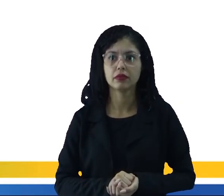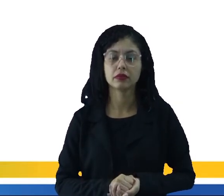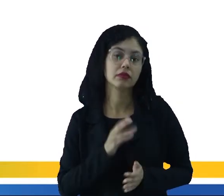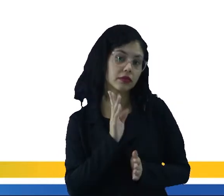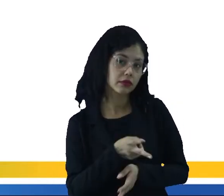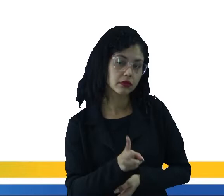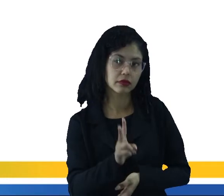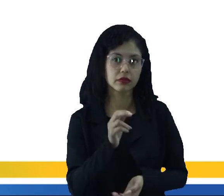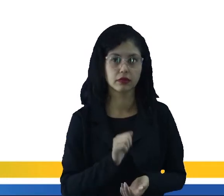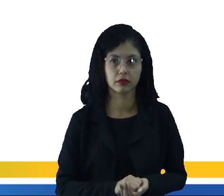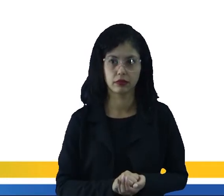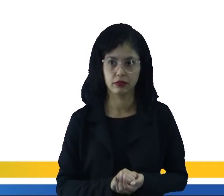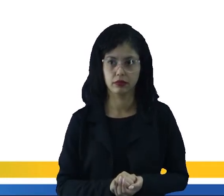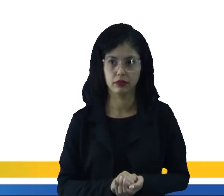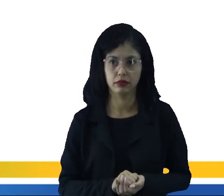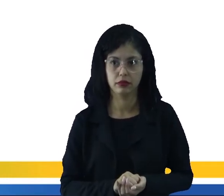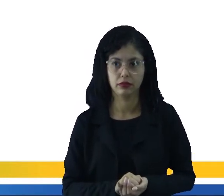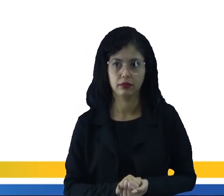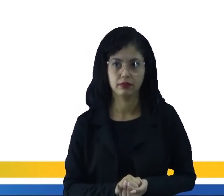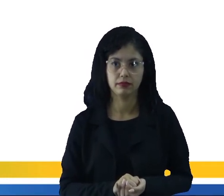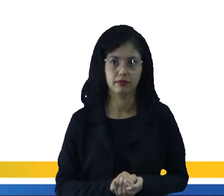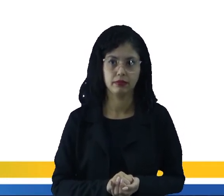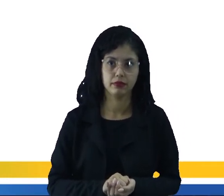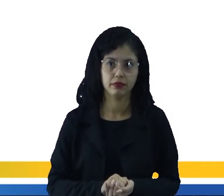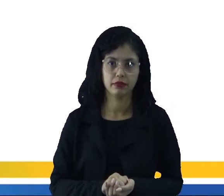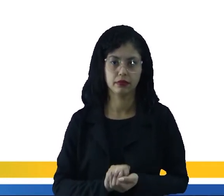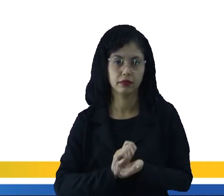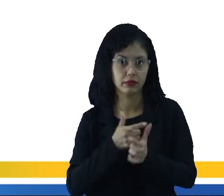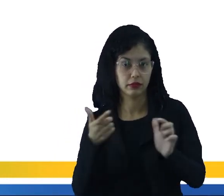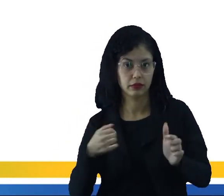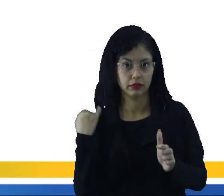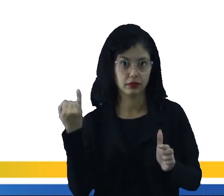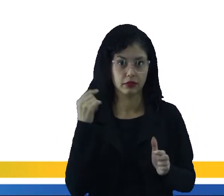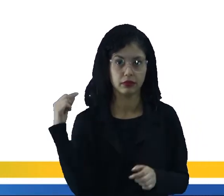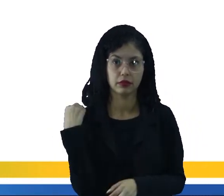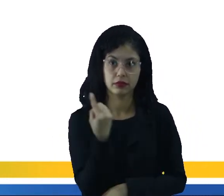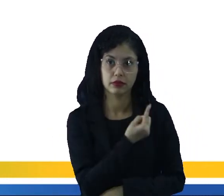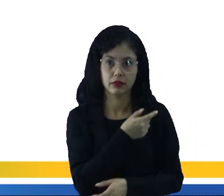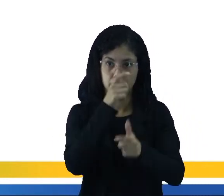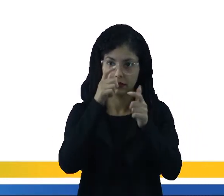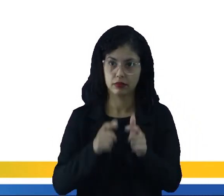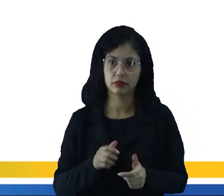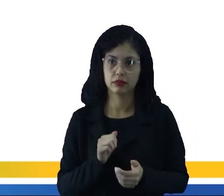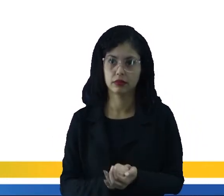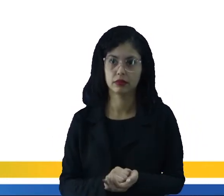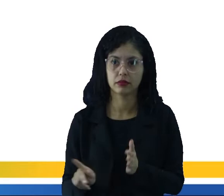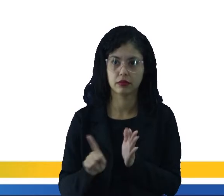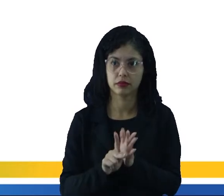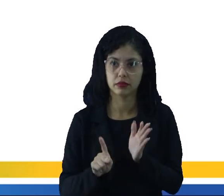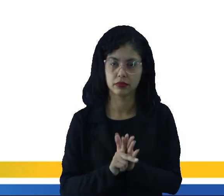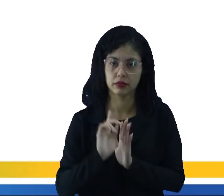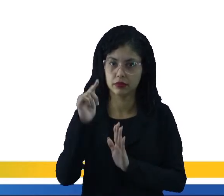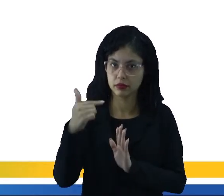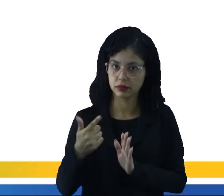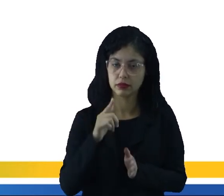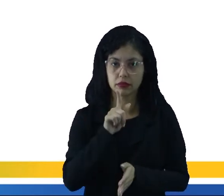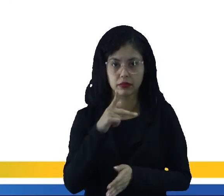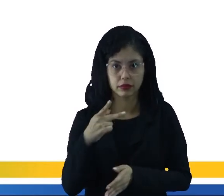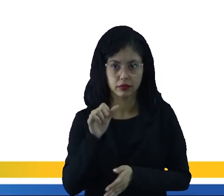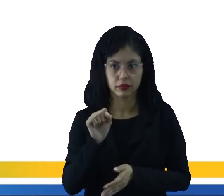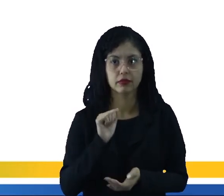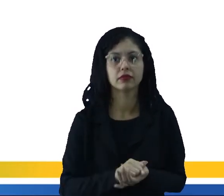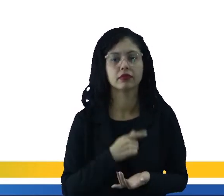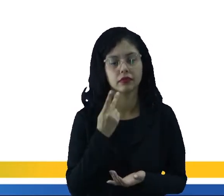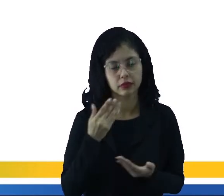Na sequência, de tamanha importância para a nossa localização, inclusive para o próprio GPS que